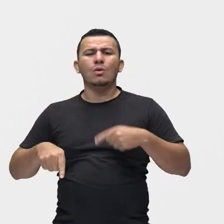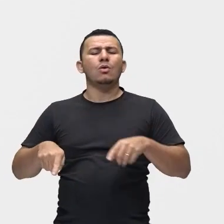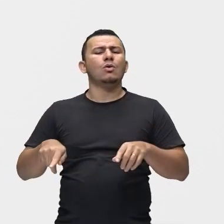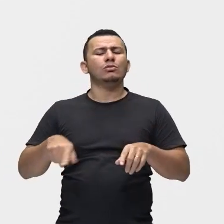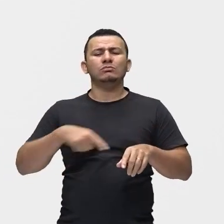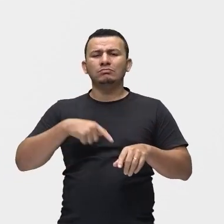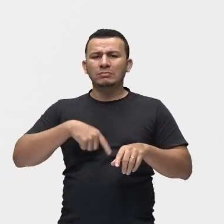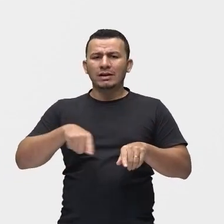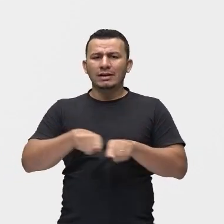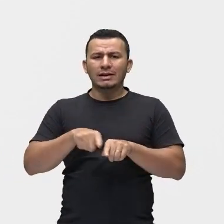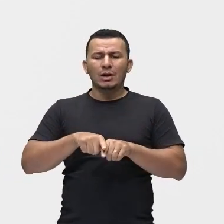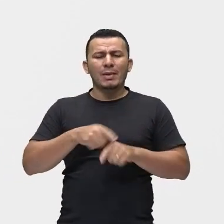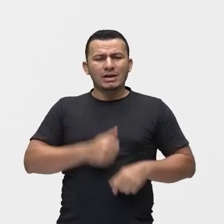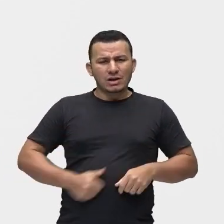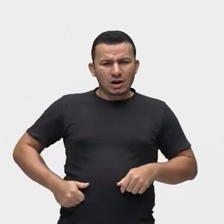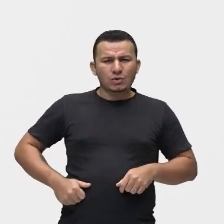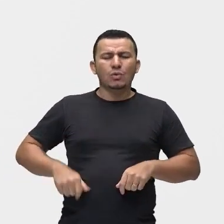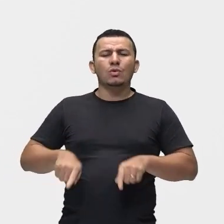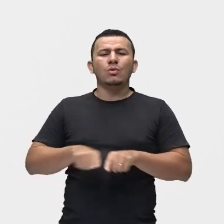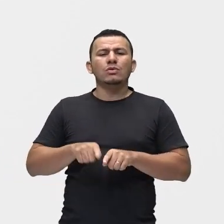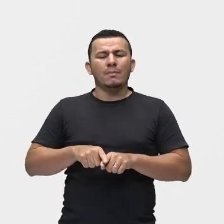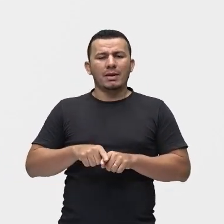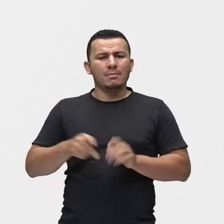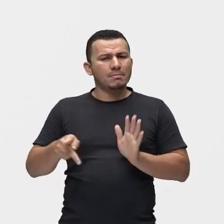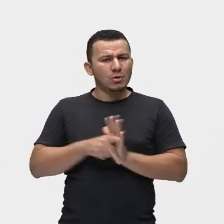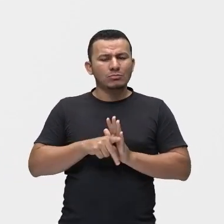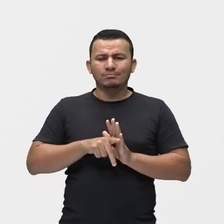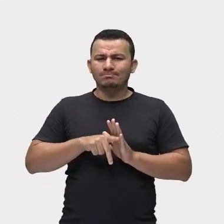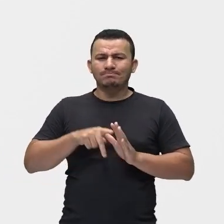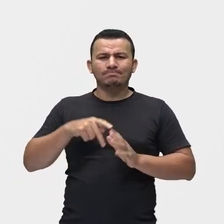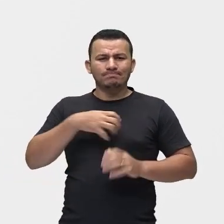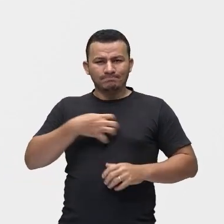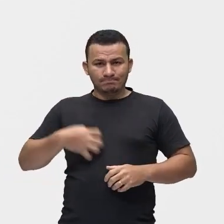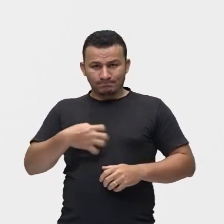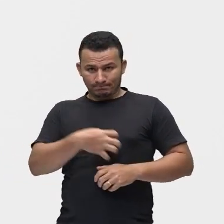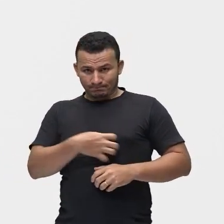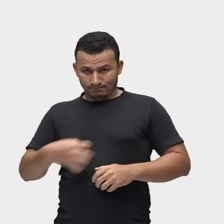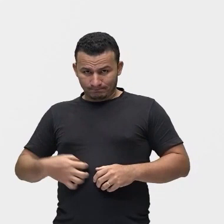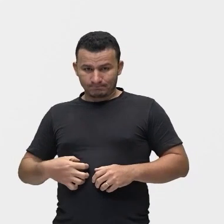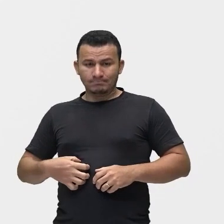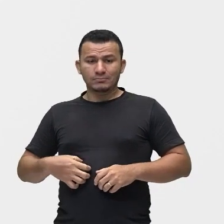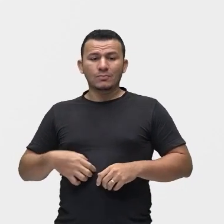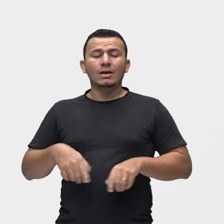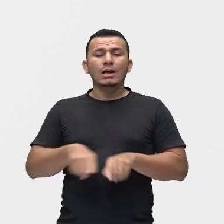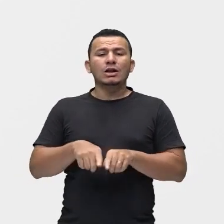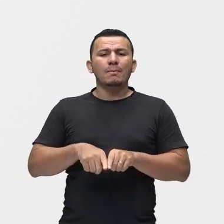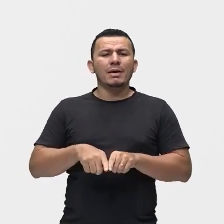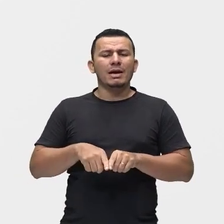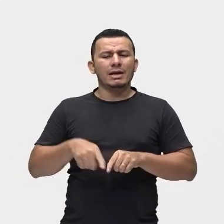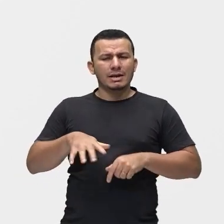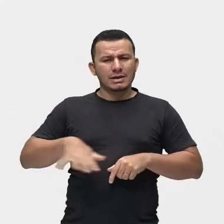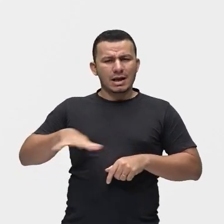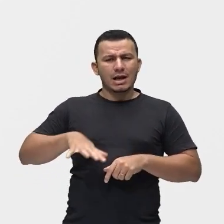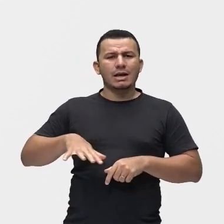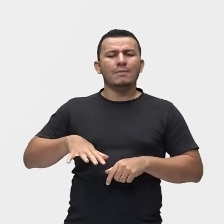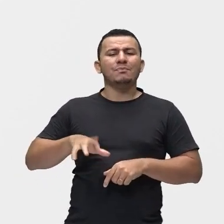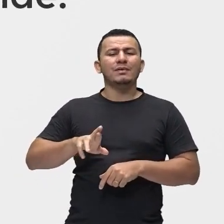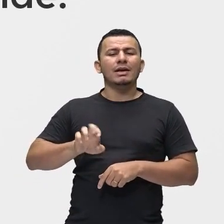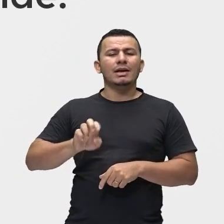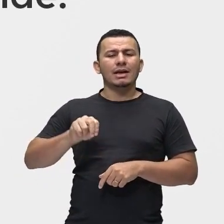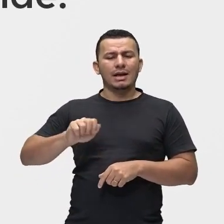linfático, excretor e reprodutivo e também o córtex da suprarrenal, tá? Outro